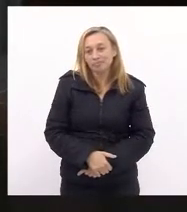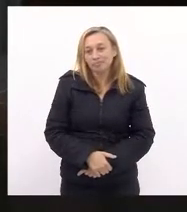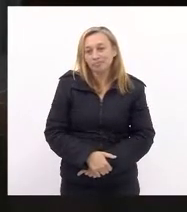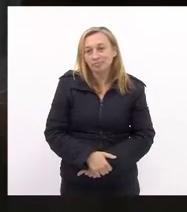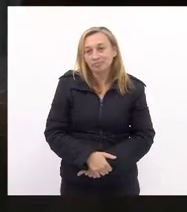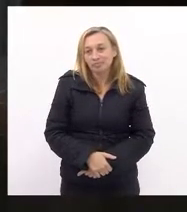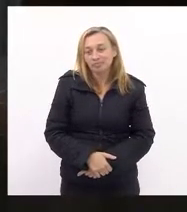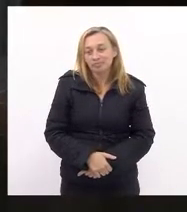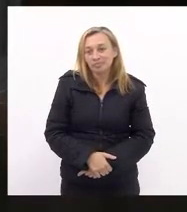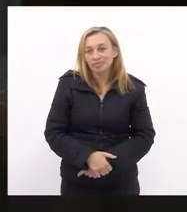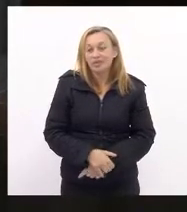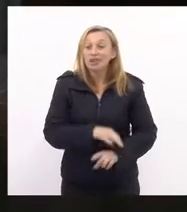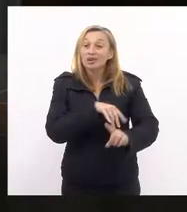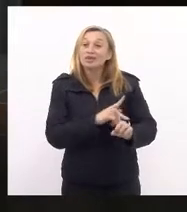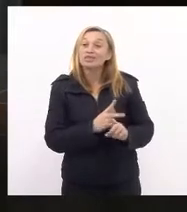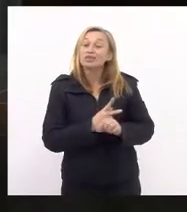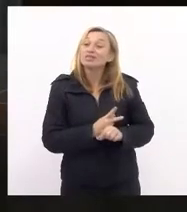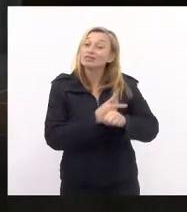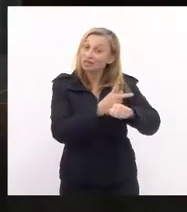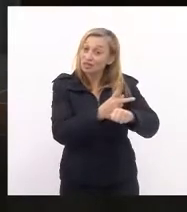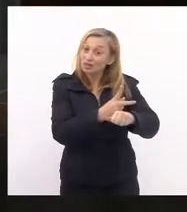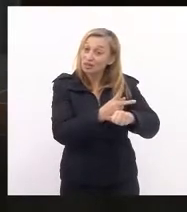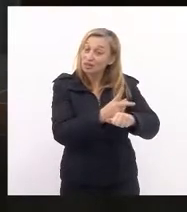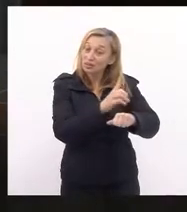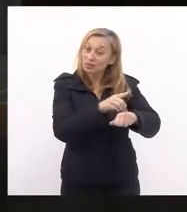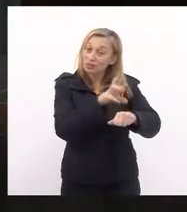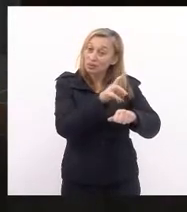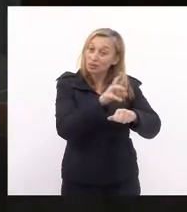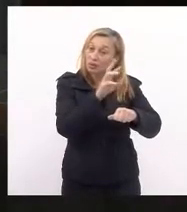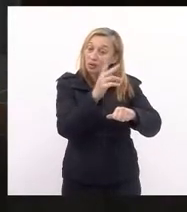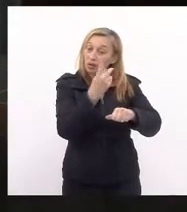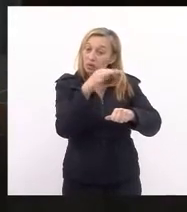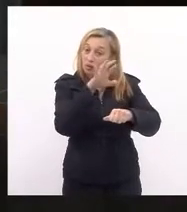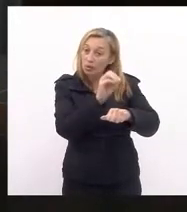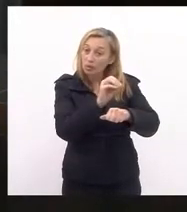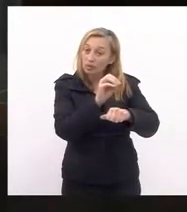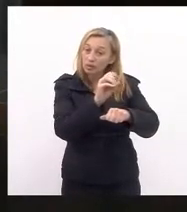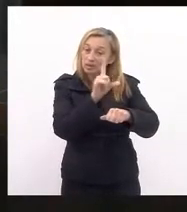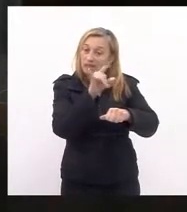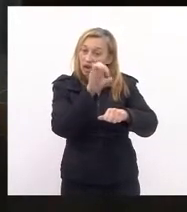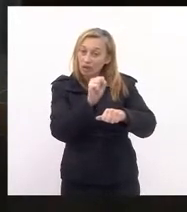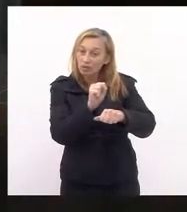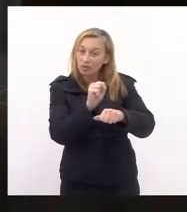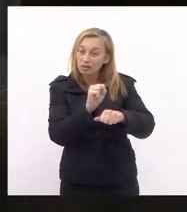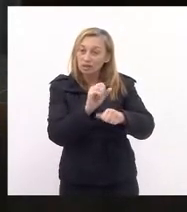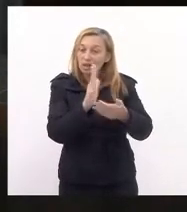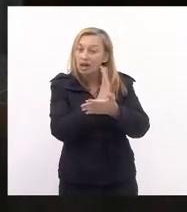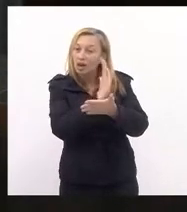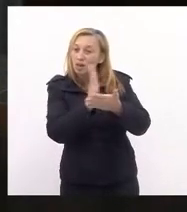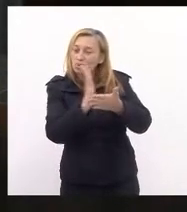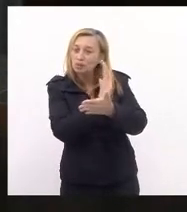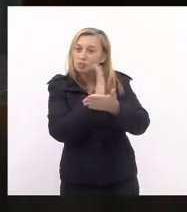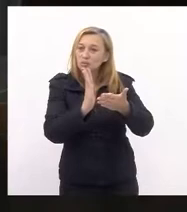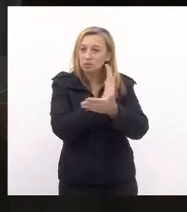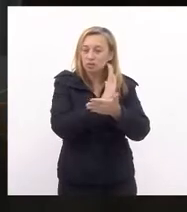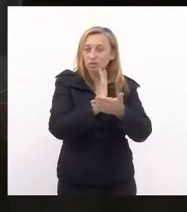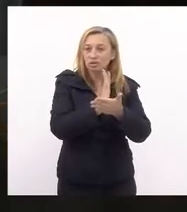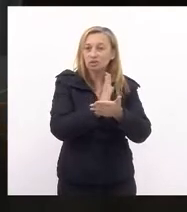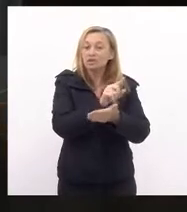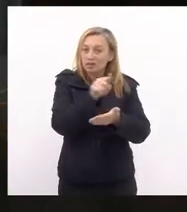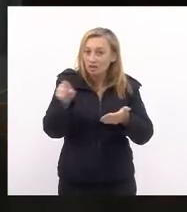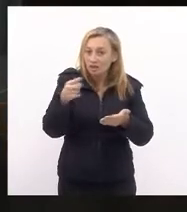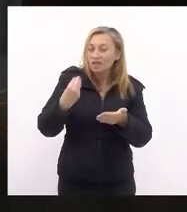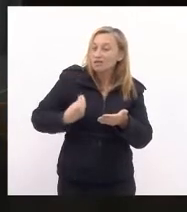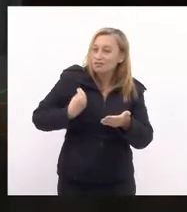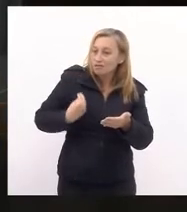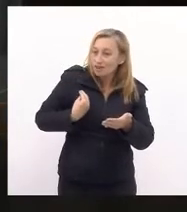fornecendo o título, outorgando o título de doutor honoris causa, a alguns que muitos de vocês conviveram e